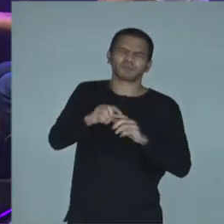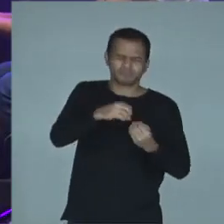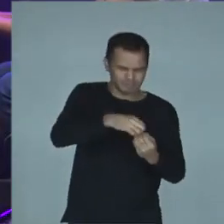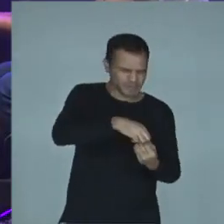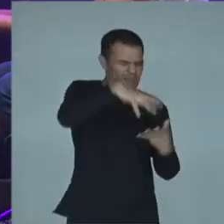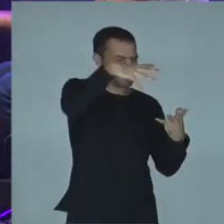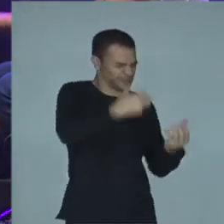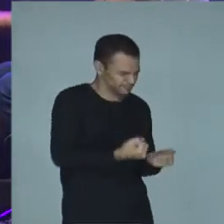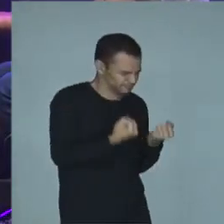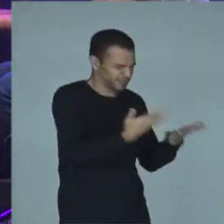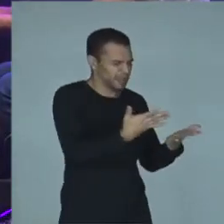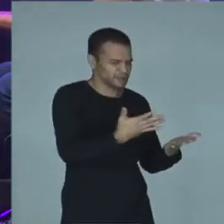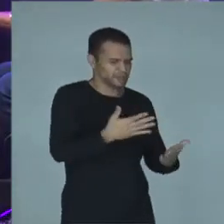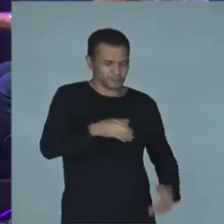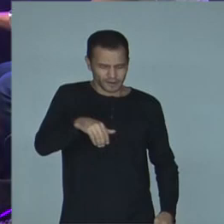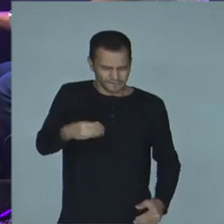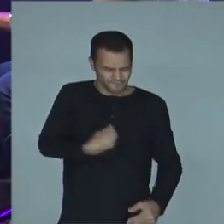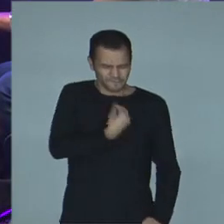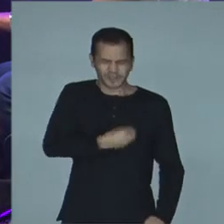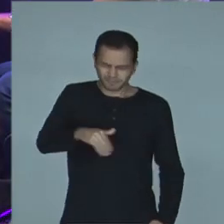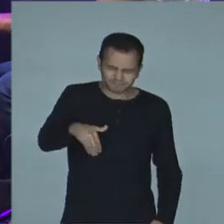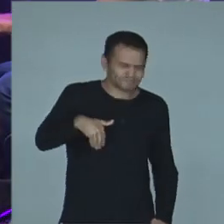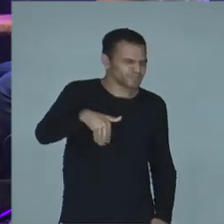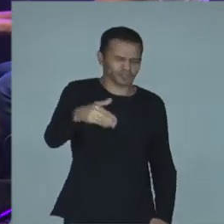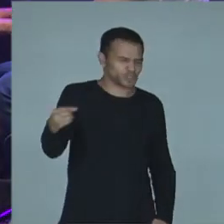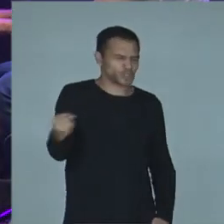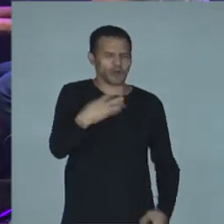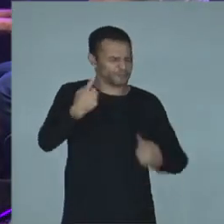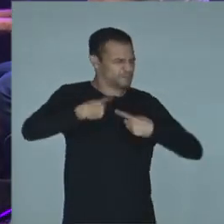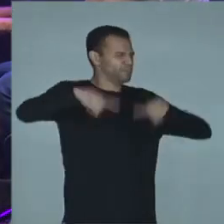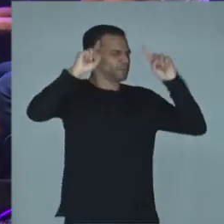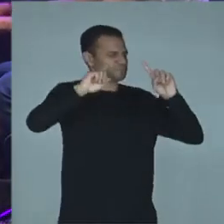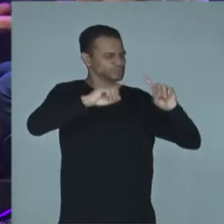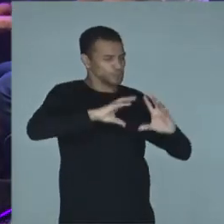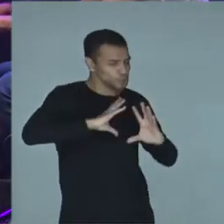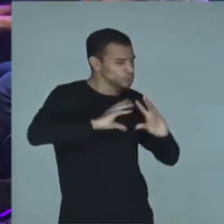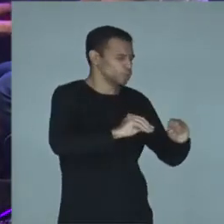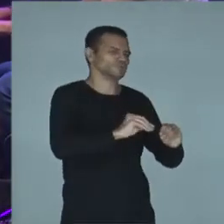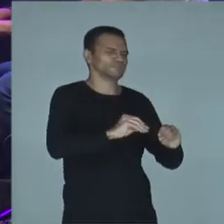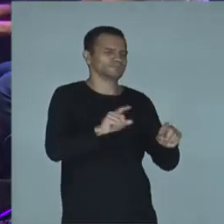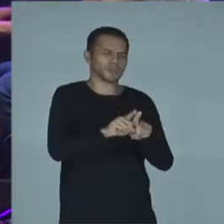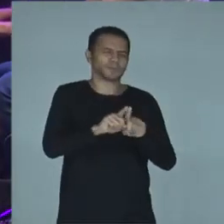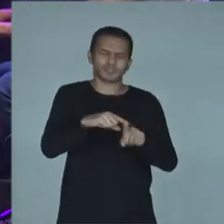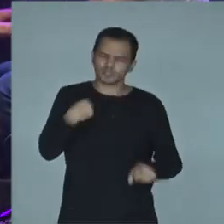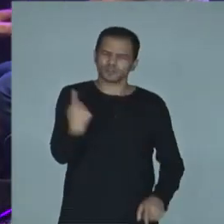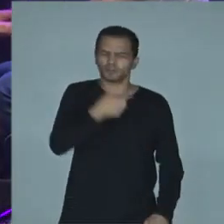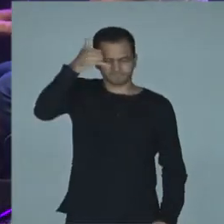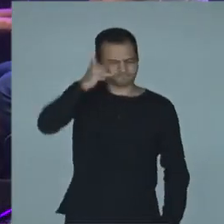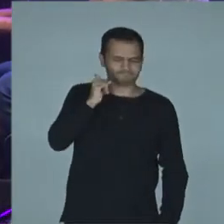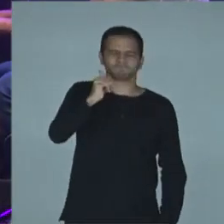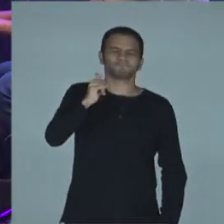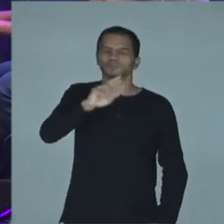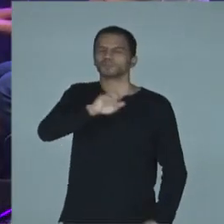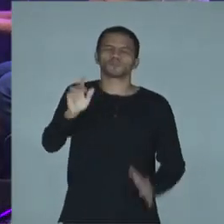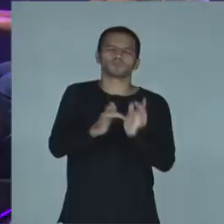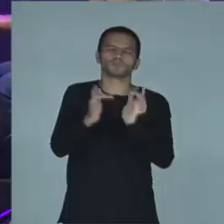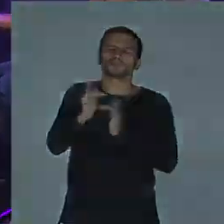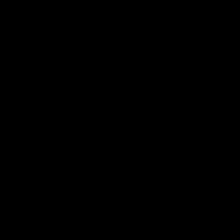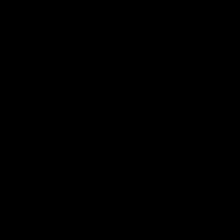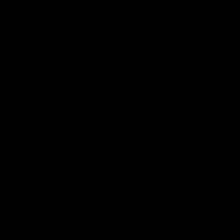conquistas e realizações na vida de todos eles é isso Que profetizamos no nome de Jesus Cristo